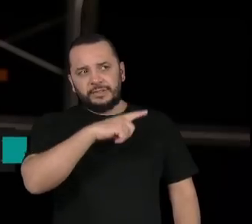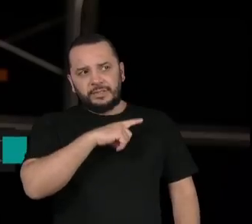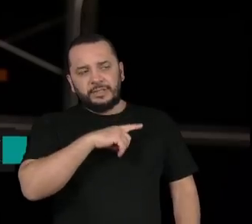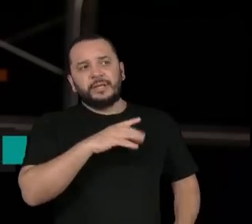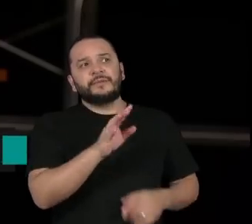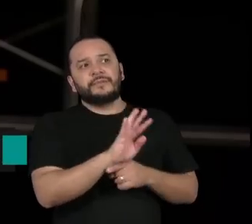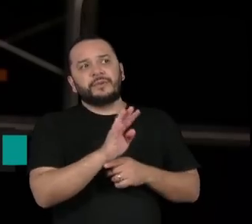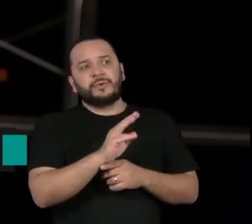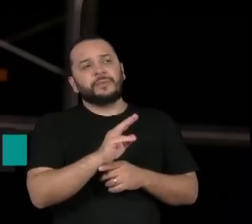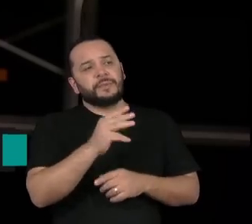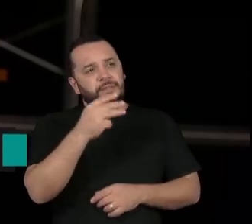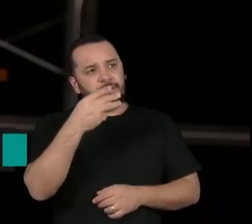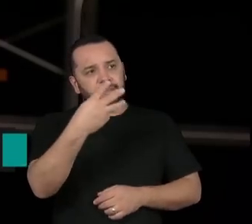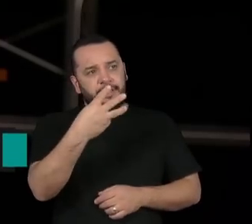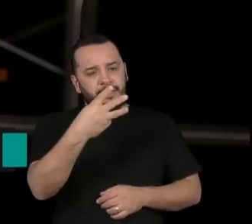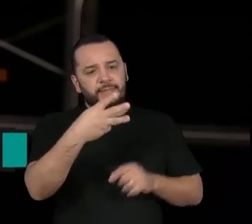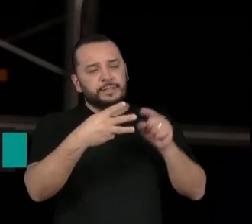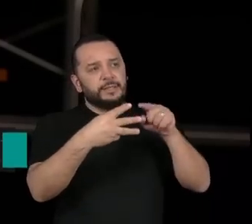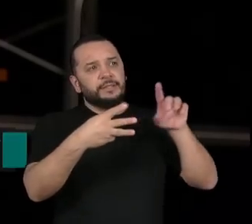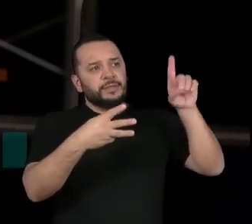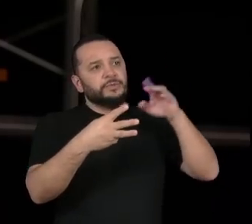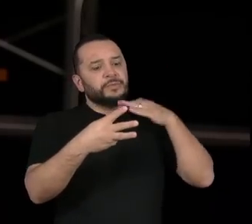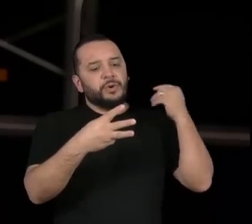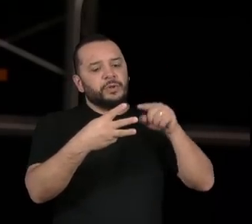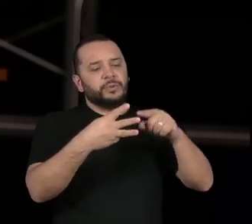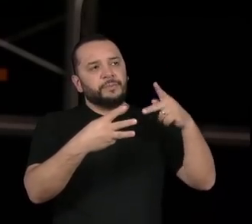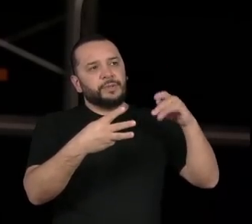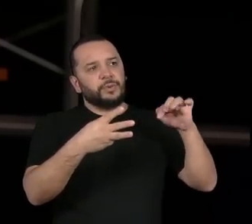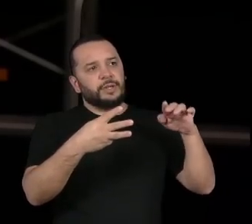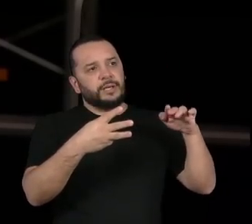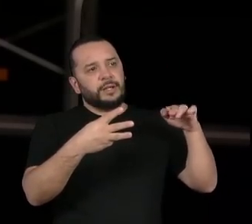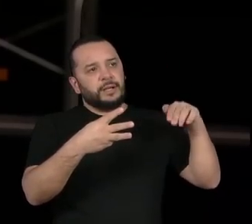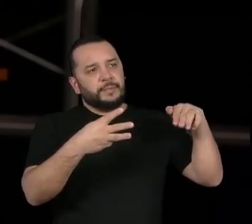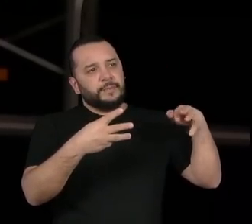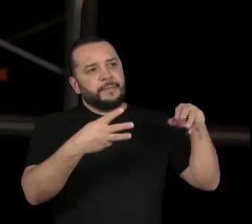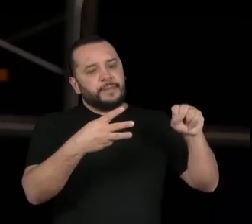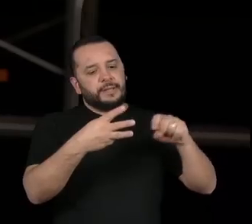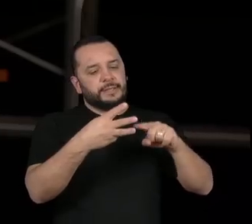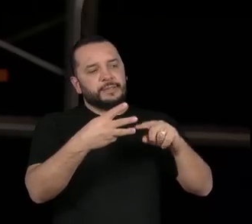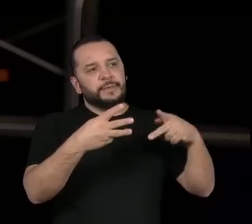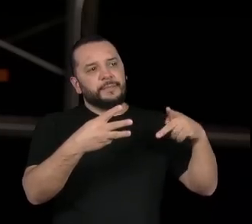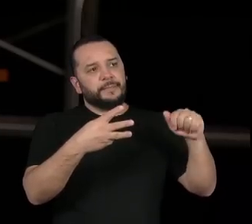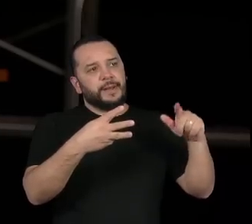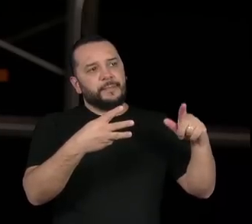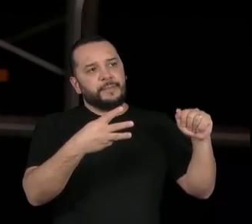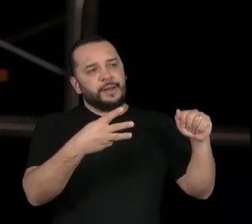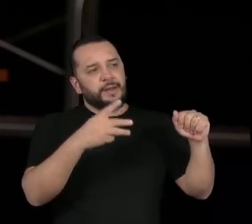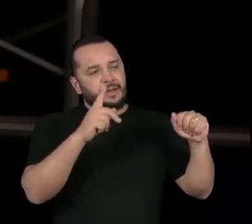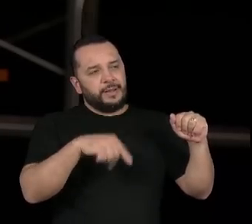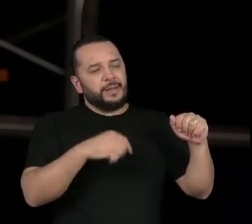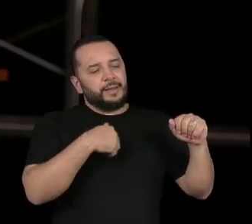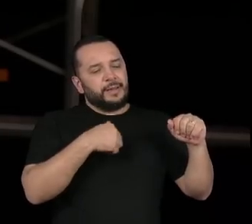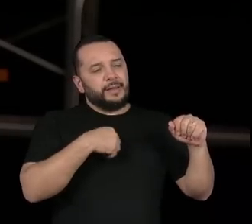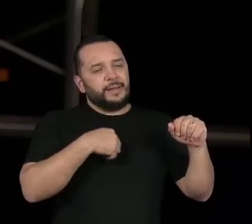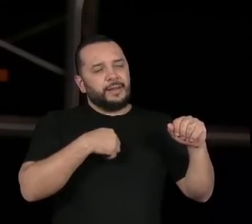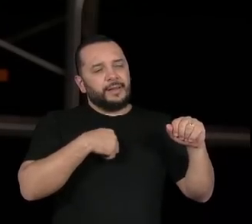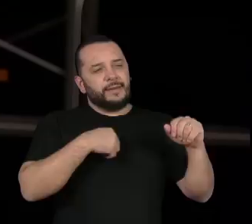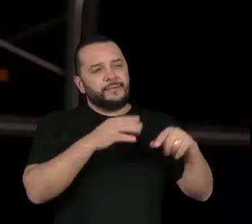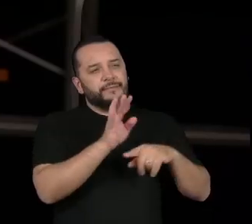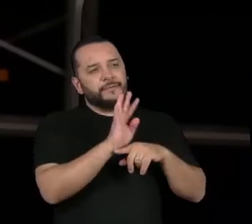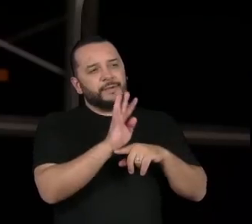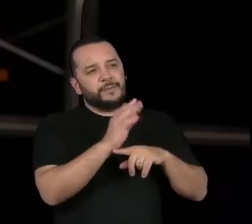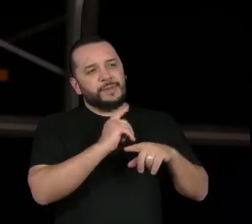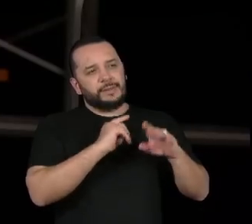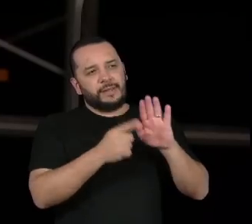Deuses e os Mortos, Pindorama e O Prata Palomares, que são filmes aí cheios de metáforas, né, que falam de guerrilha,